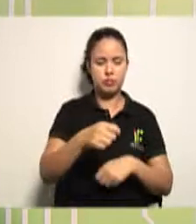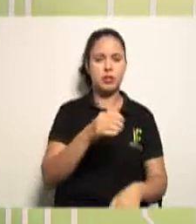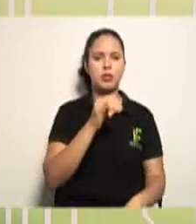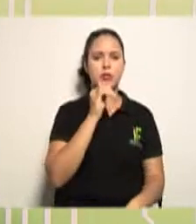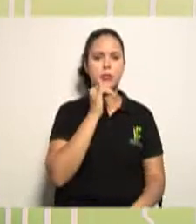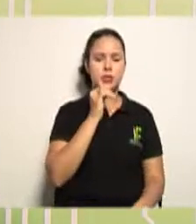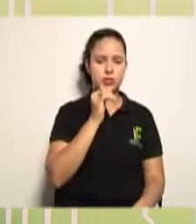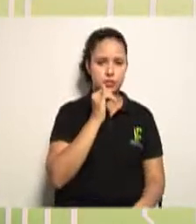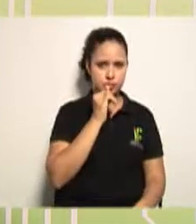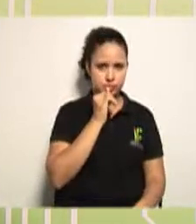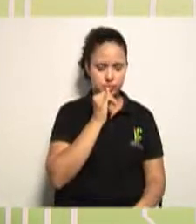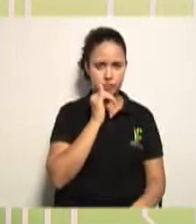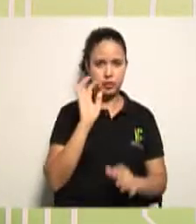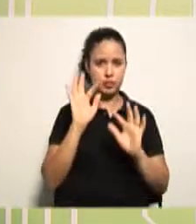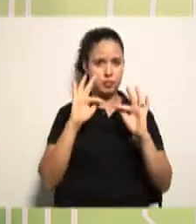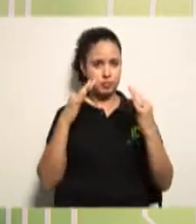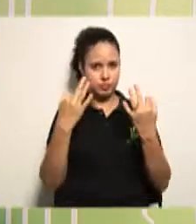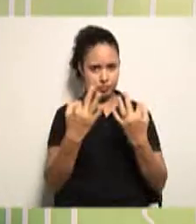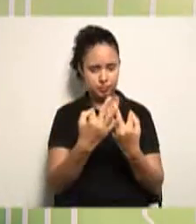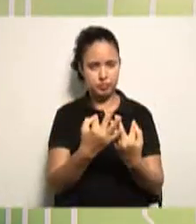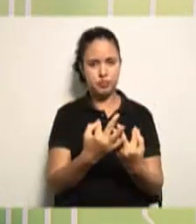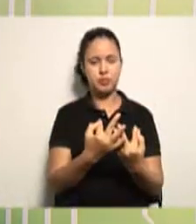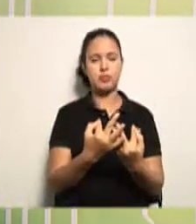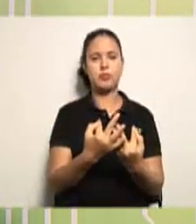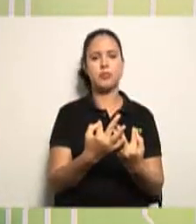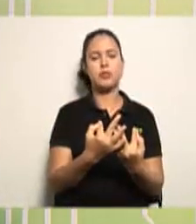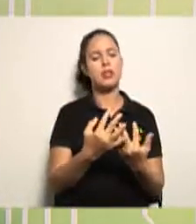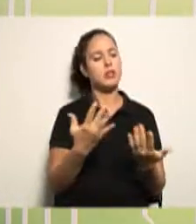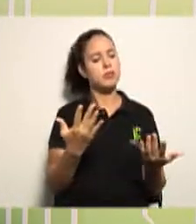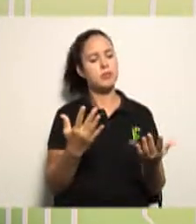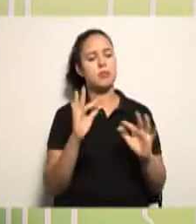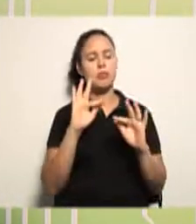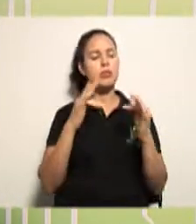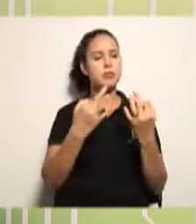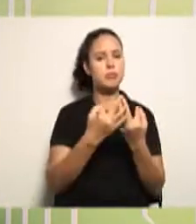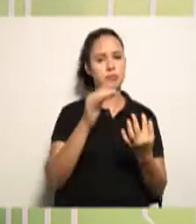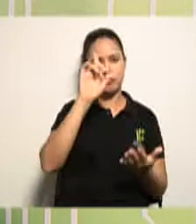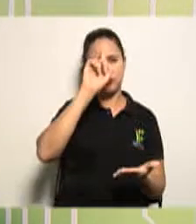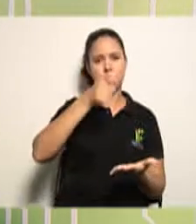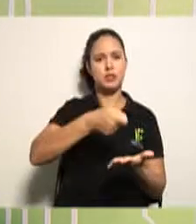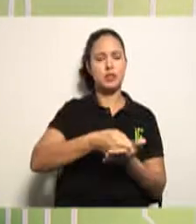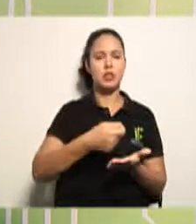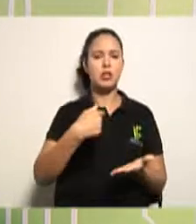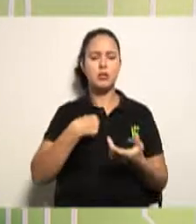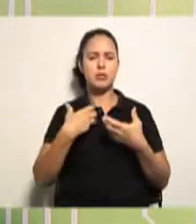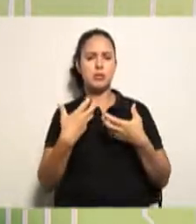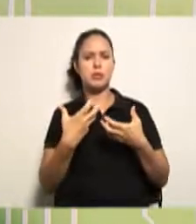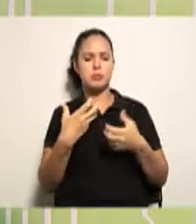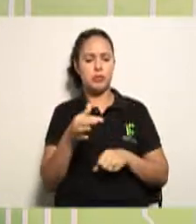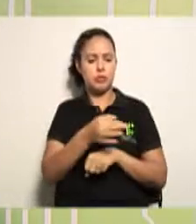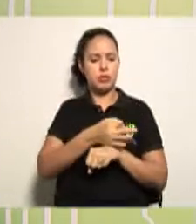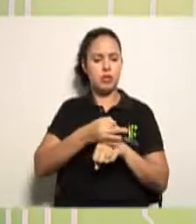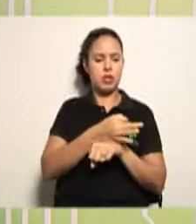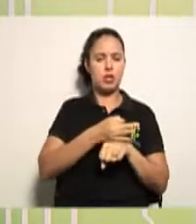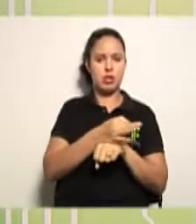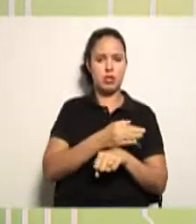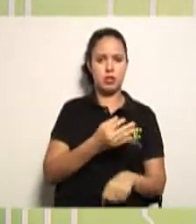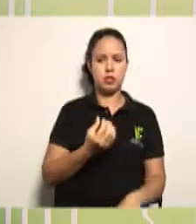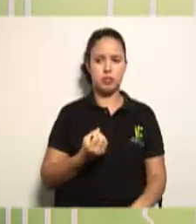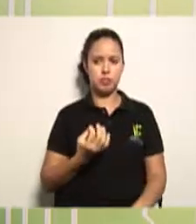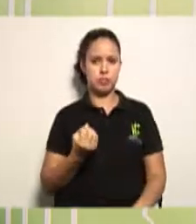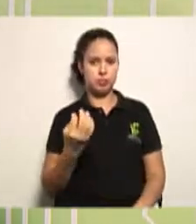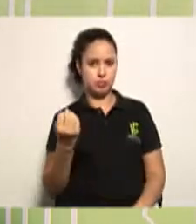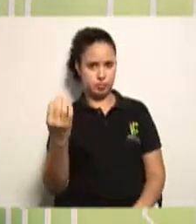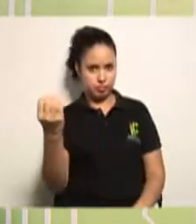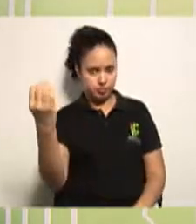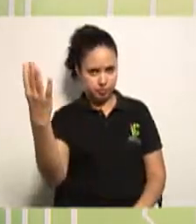lá no exemplo da família mesmo. A família decide, nós queremos fazer uma viagem nas férias. Eu gosto de viajar, eu